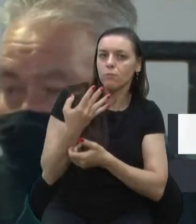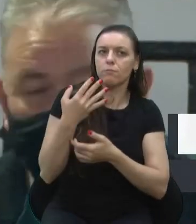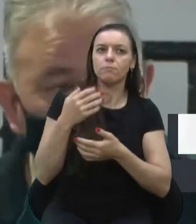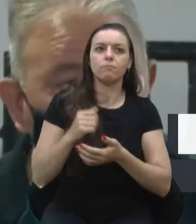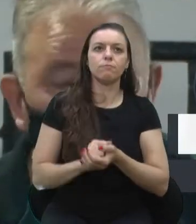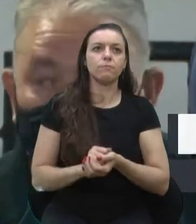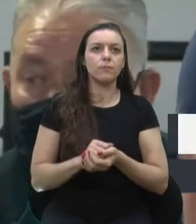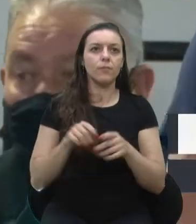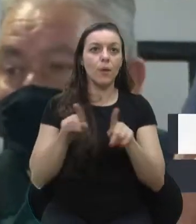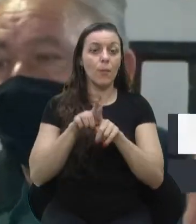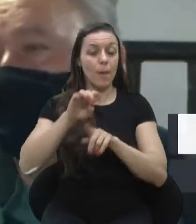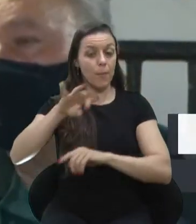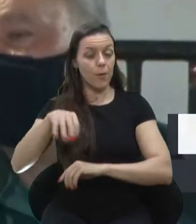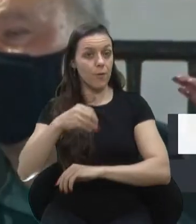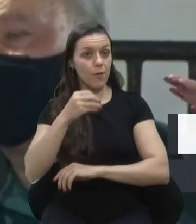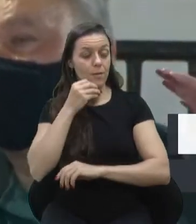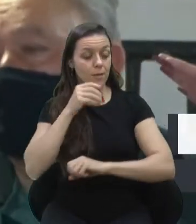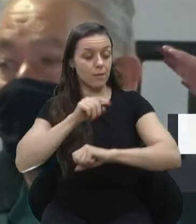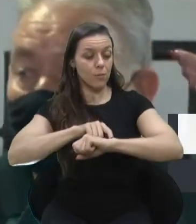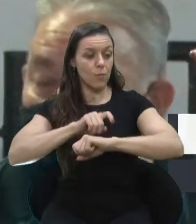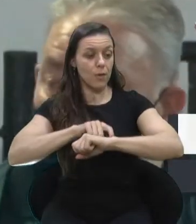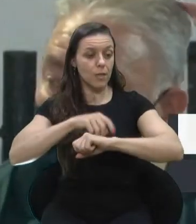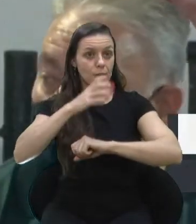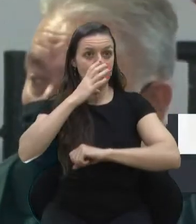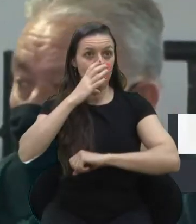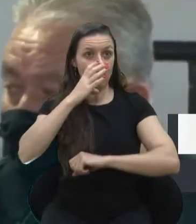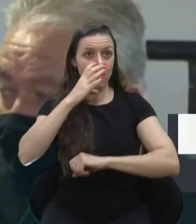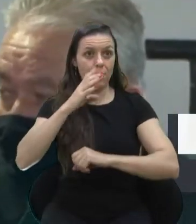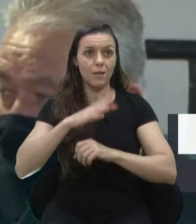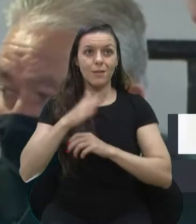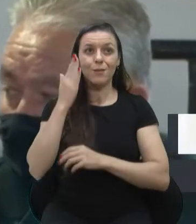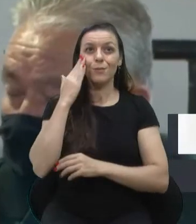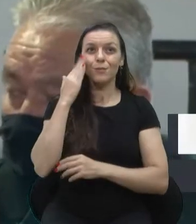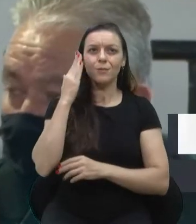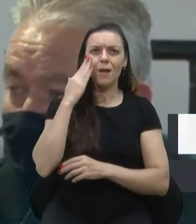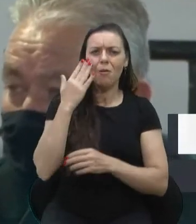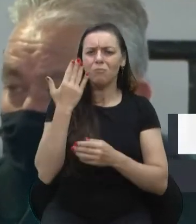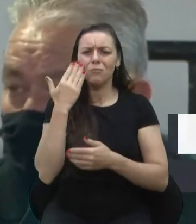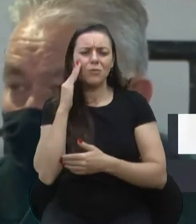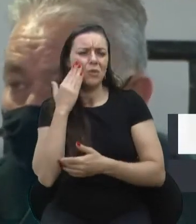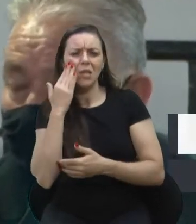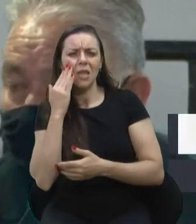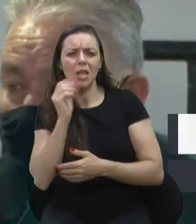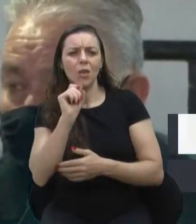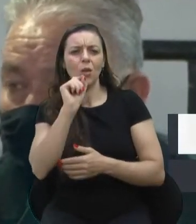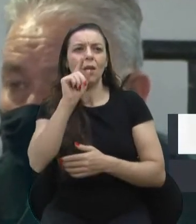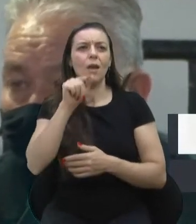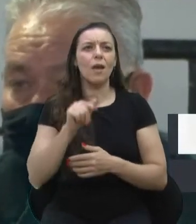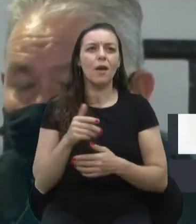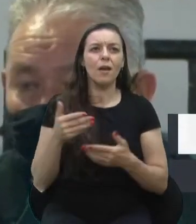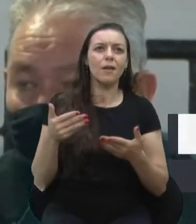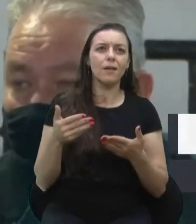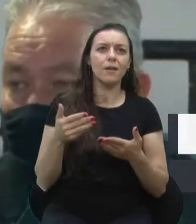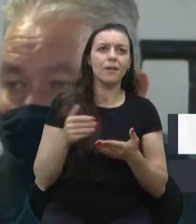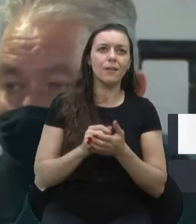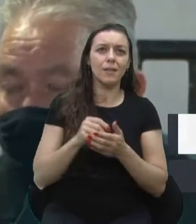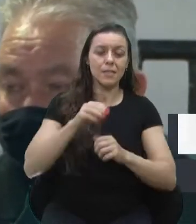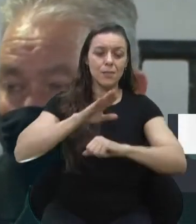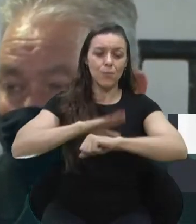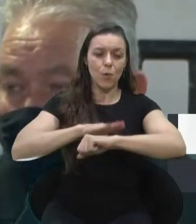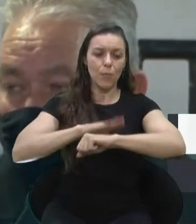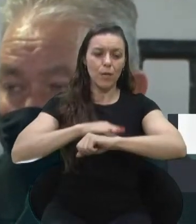queria aproveitar esse momento e para quem está nos acompanhando aqui e não sabe, ou talvez não entenda muito do rito da casa, esse momento das